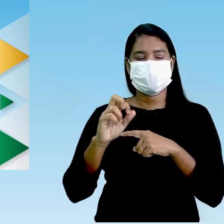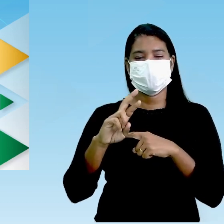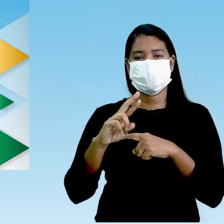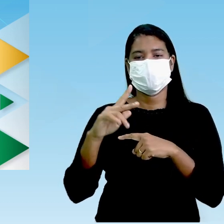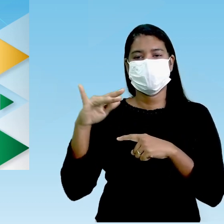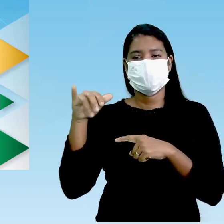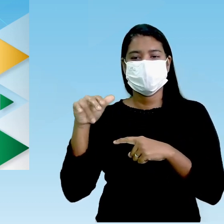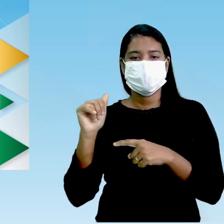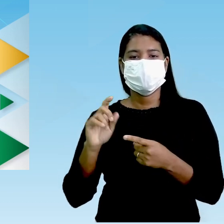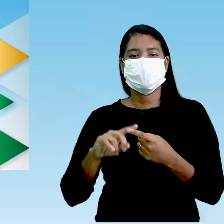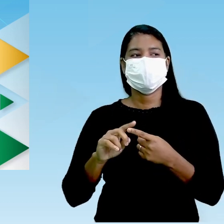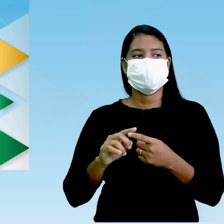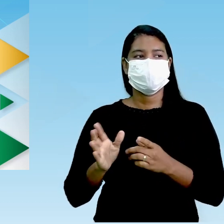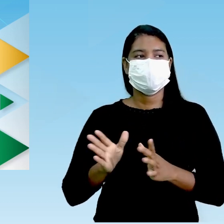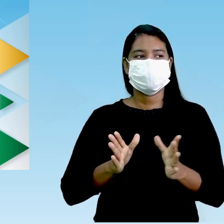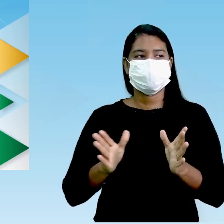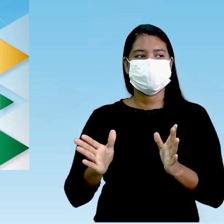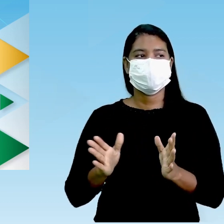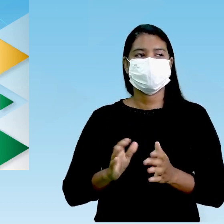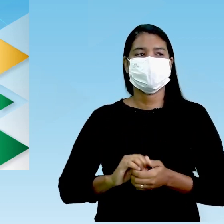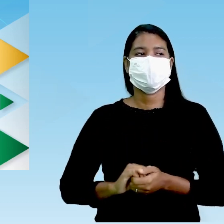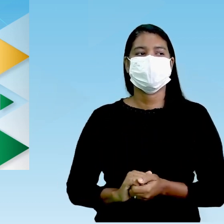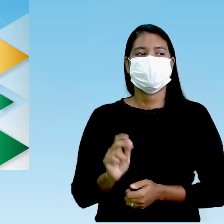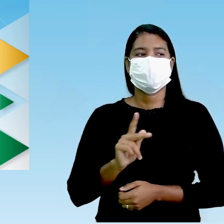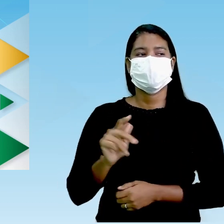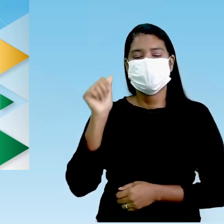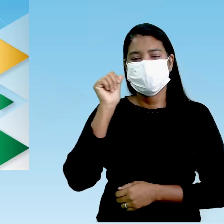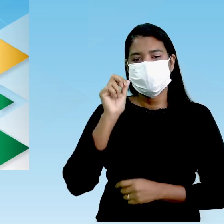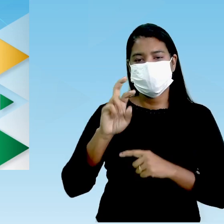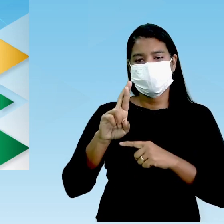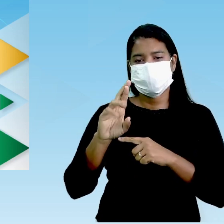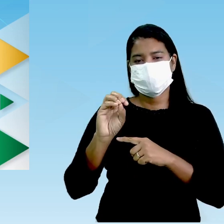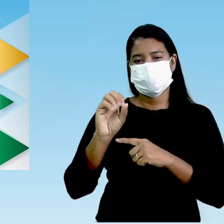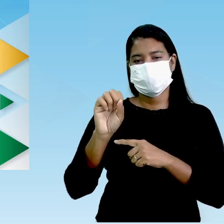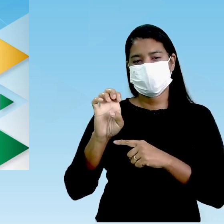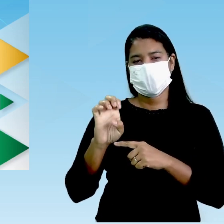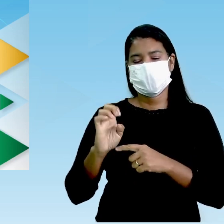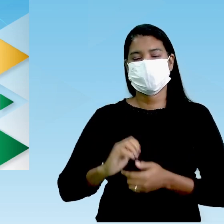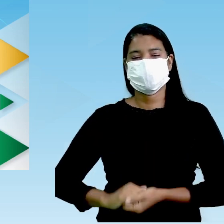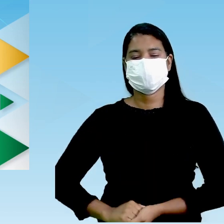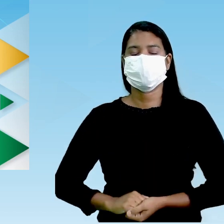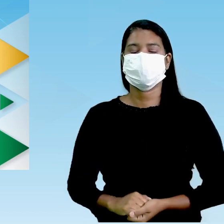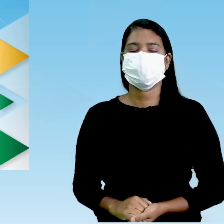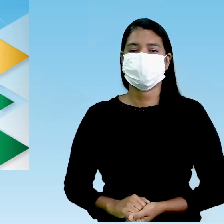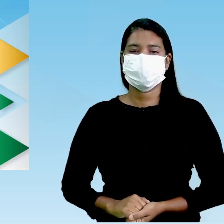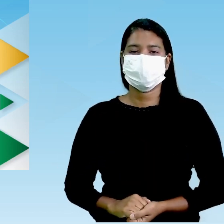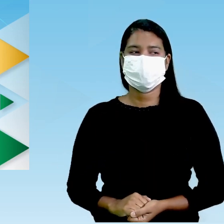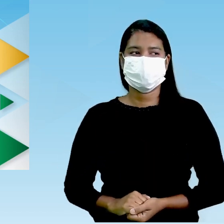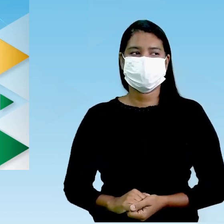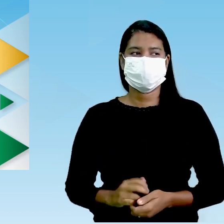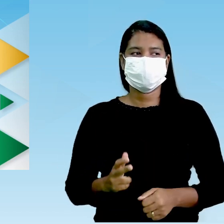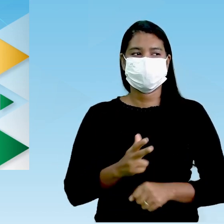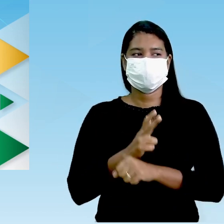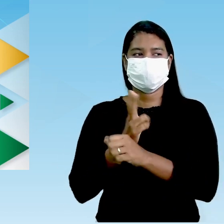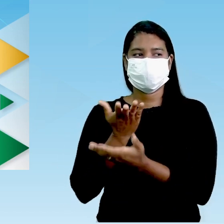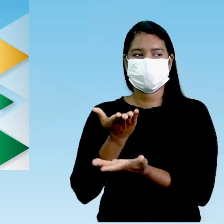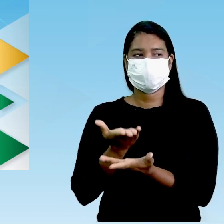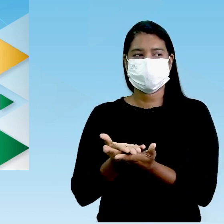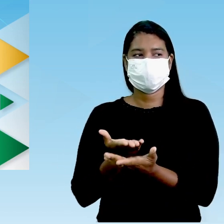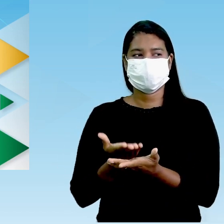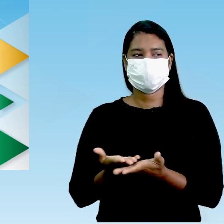e também de Camaragibe, a professora Rose. Obrigado pelo apoio, tá bom? Vamos nessa então, Manuel. Vamos para nossa videoaula de hoje falando